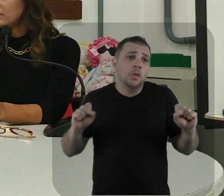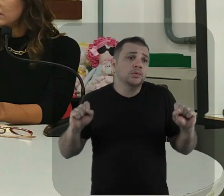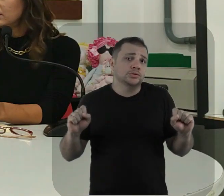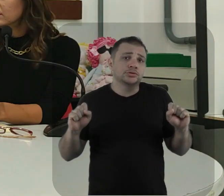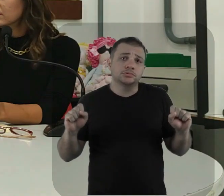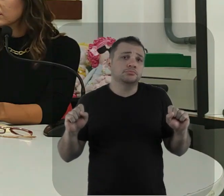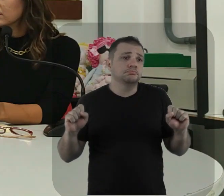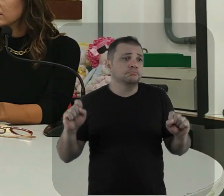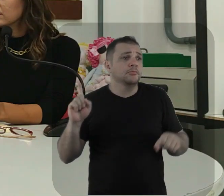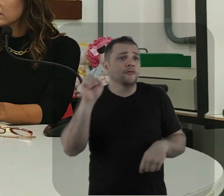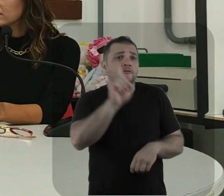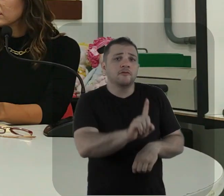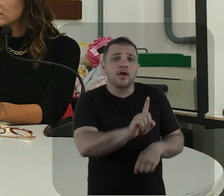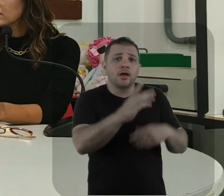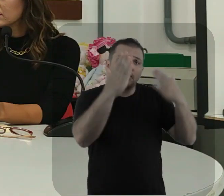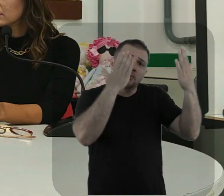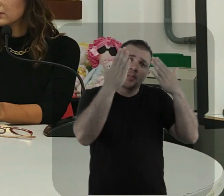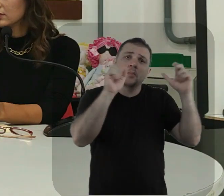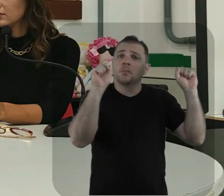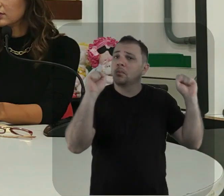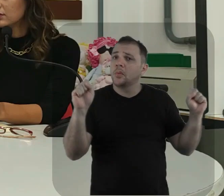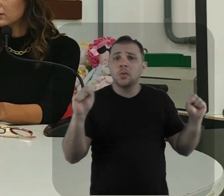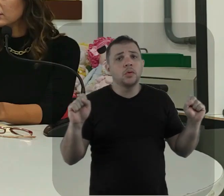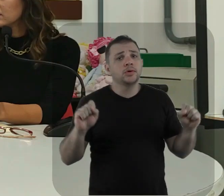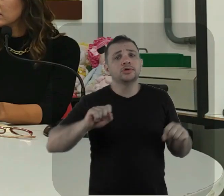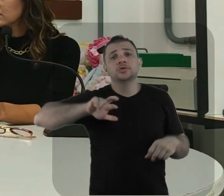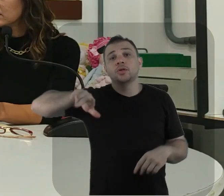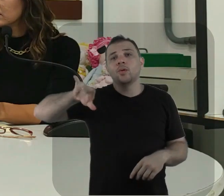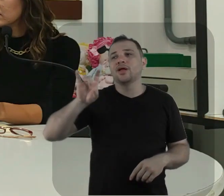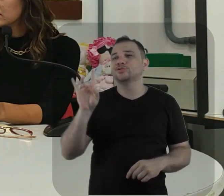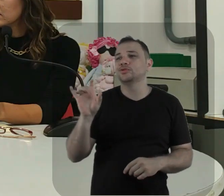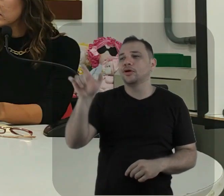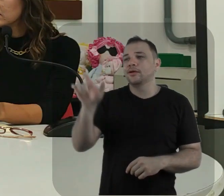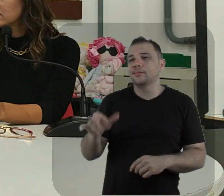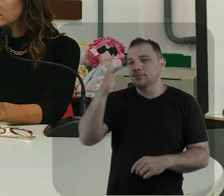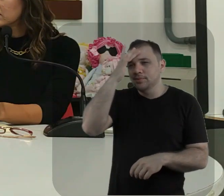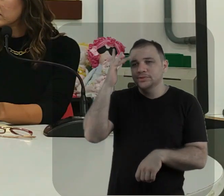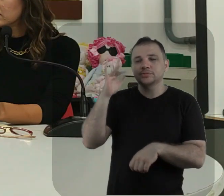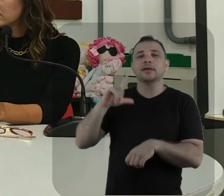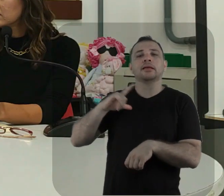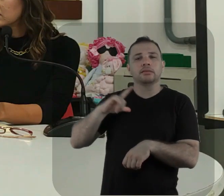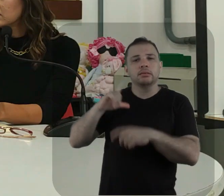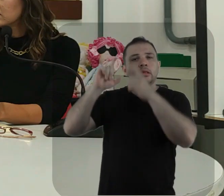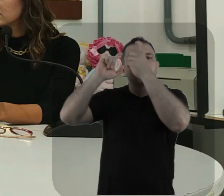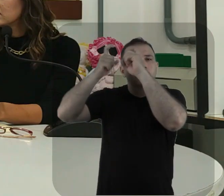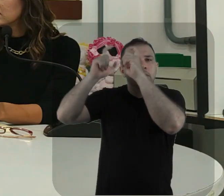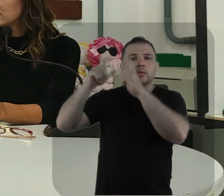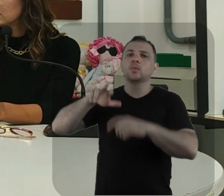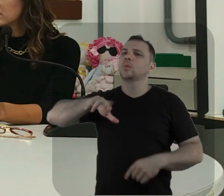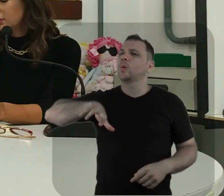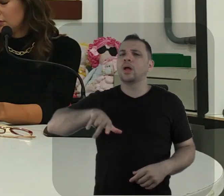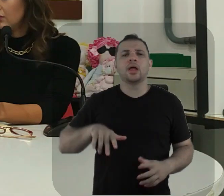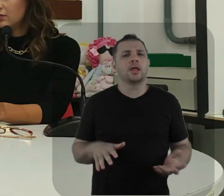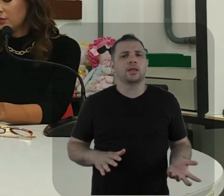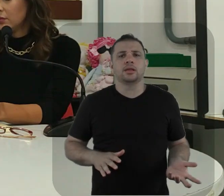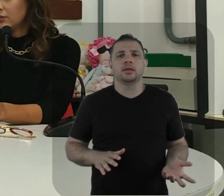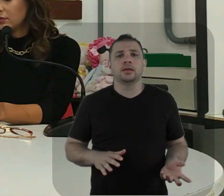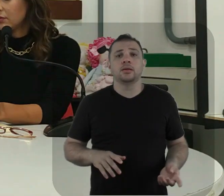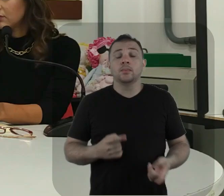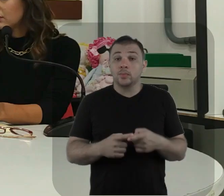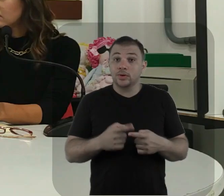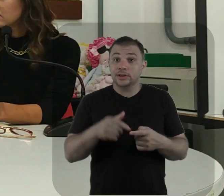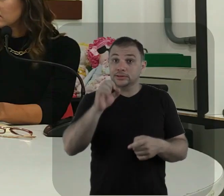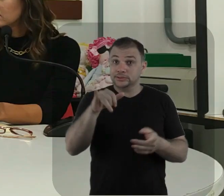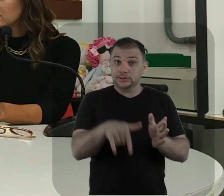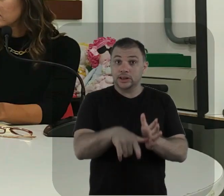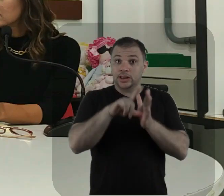não necessariamente alguém que tem um transtorno mental. Então a gente precisa também desconstruir isso, porque eu penso que quanto mais cedo, inclusive, você